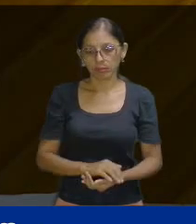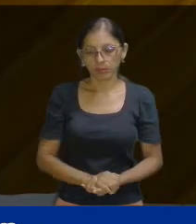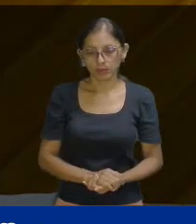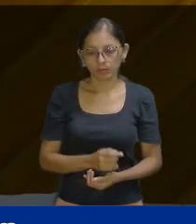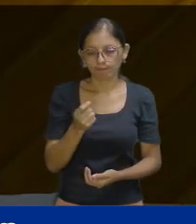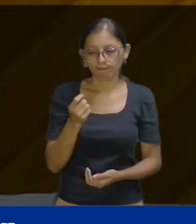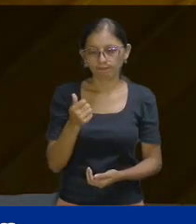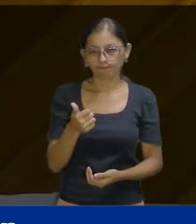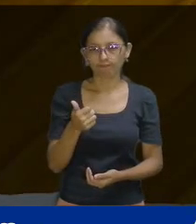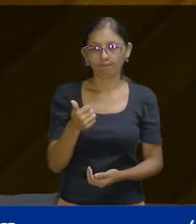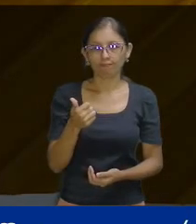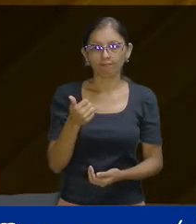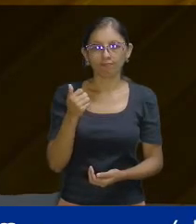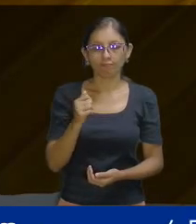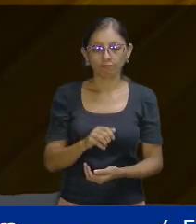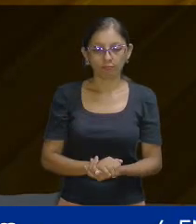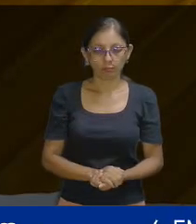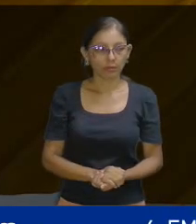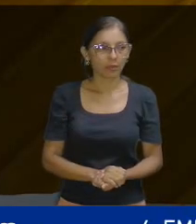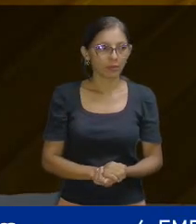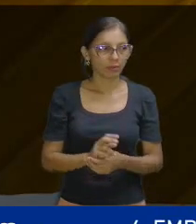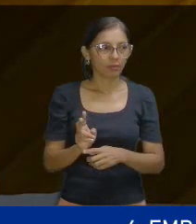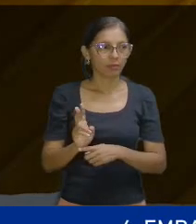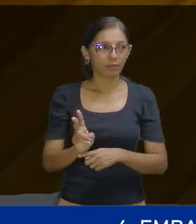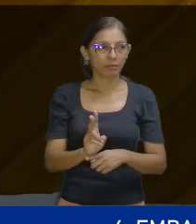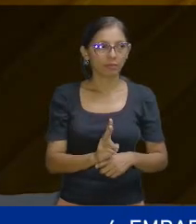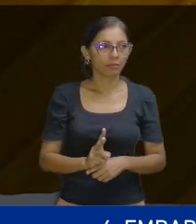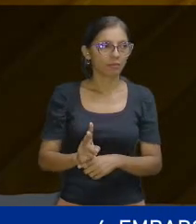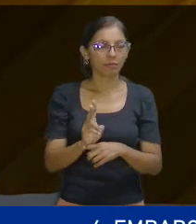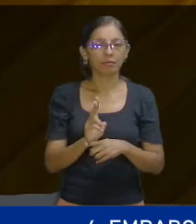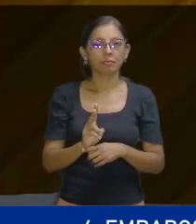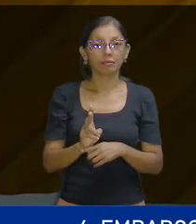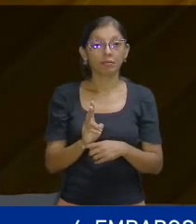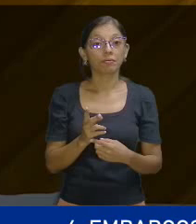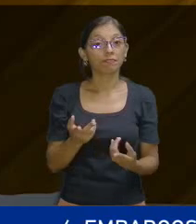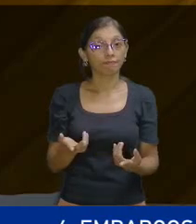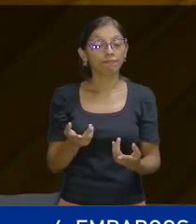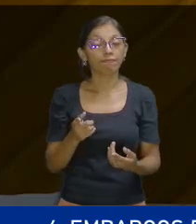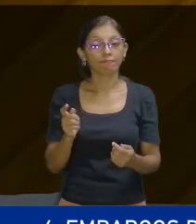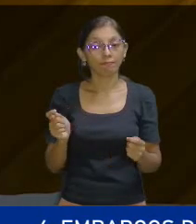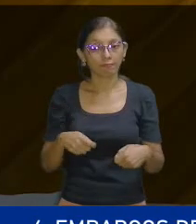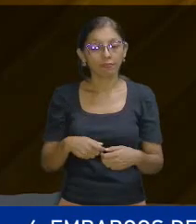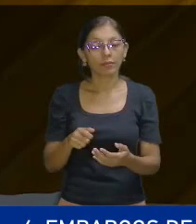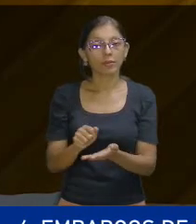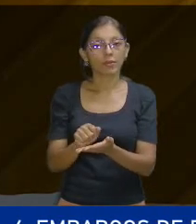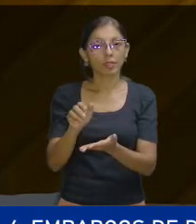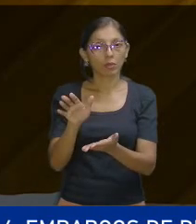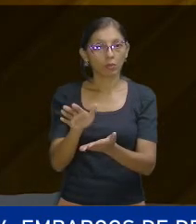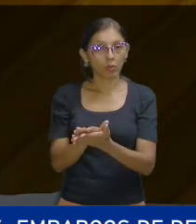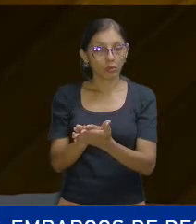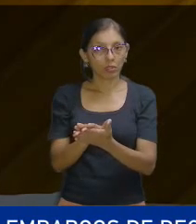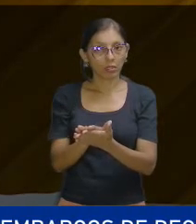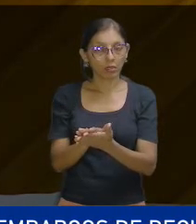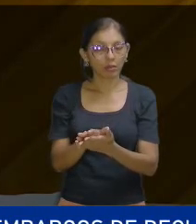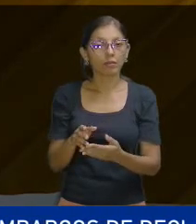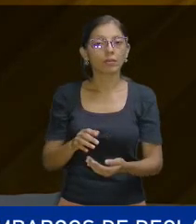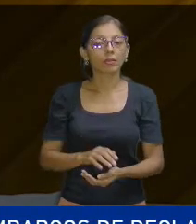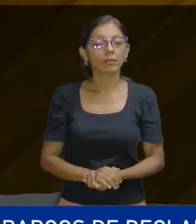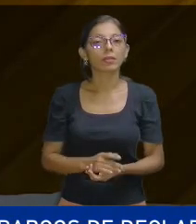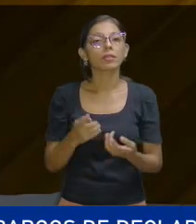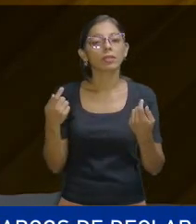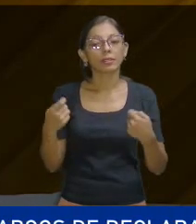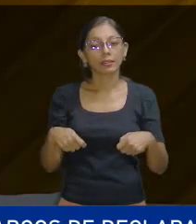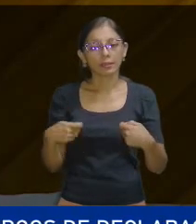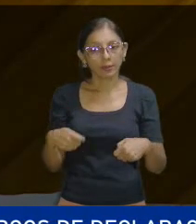quase total da fiscalização que poderia ter sido realizada. E a multa em caráter punitivo que tem deveria